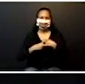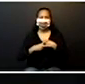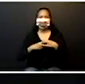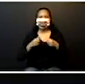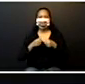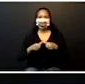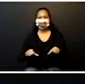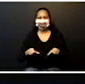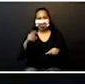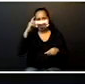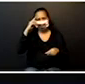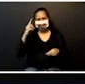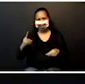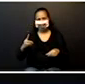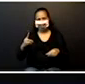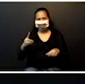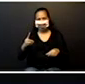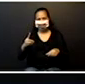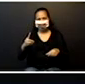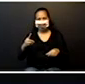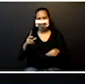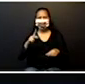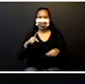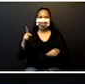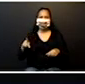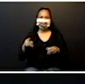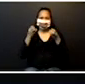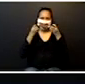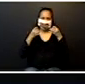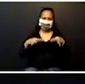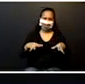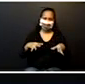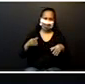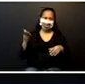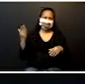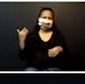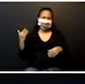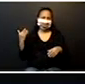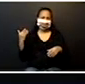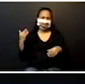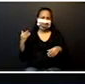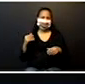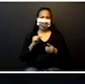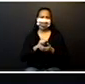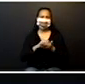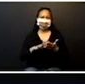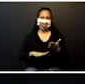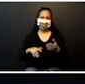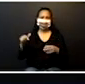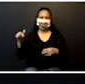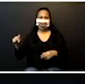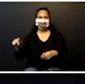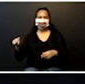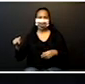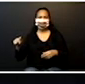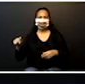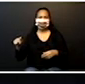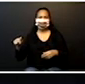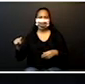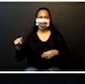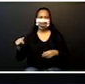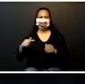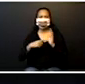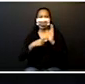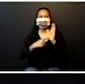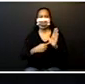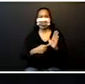a professora já falou sobre isso lá no início, né? No 7º exercício, olha que interessante, ele está destacando